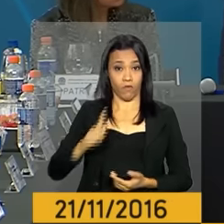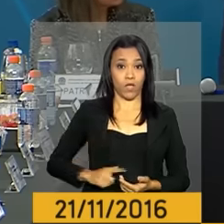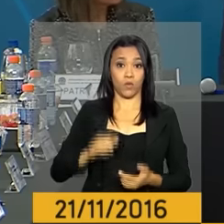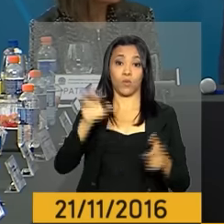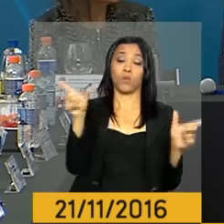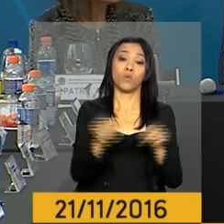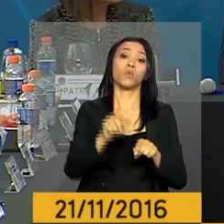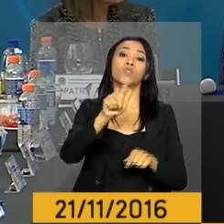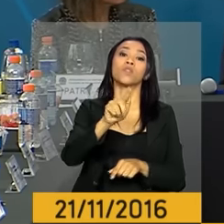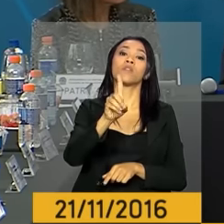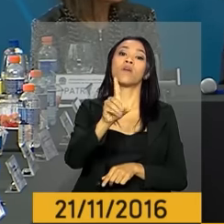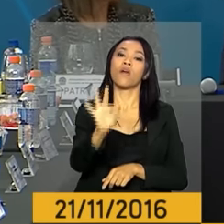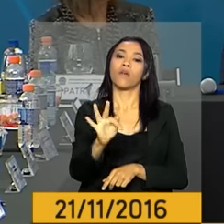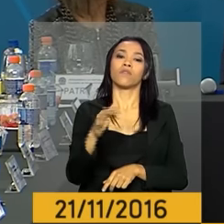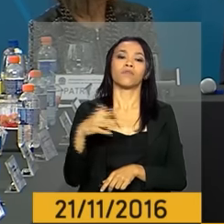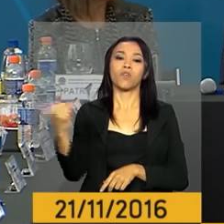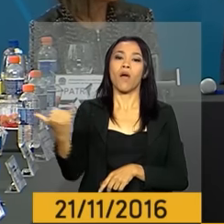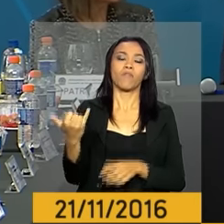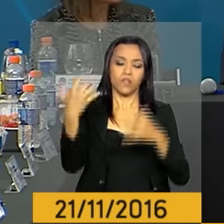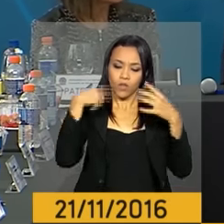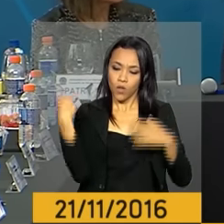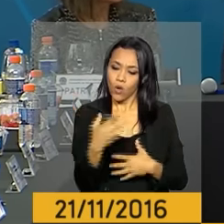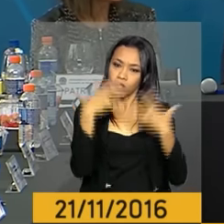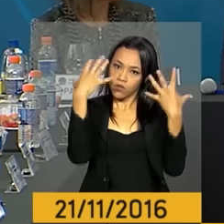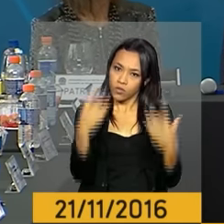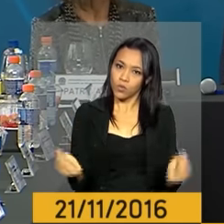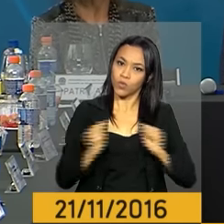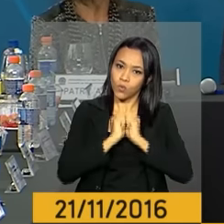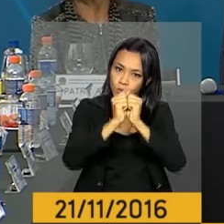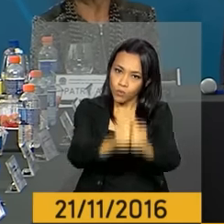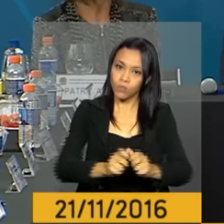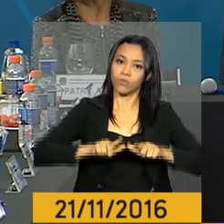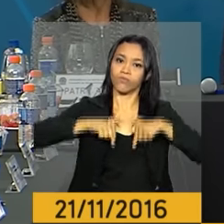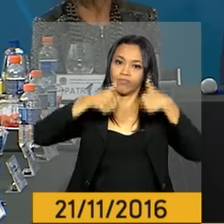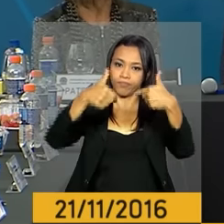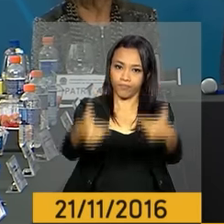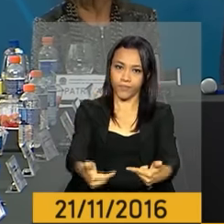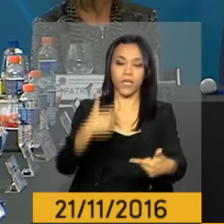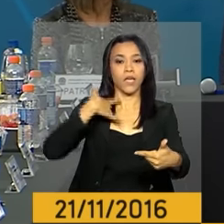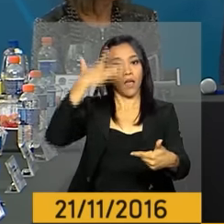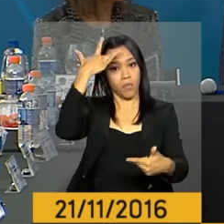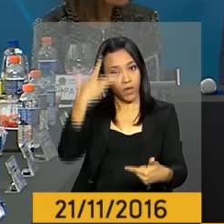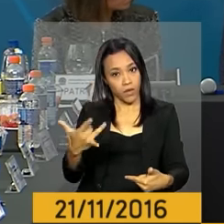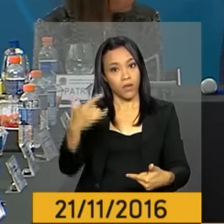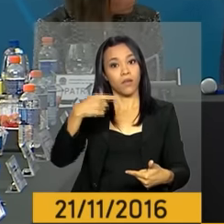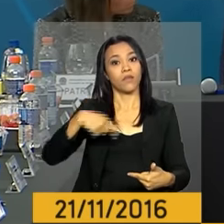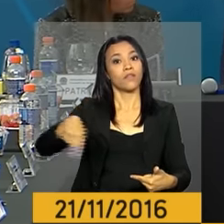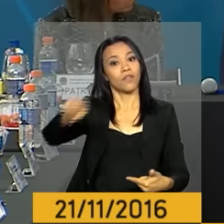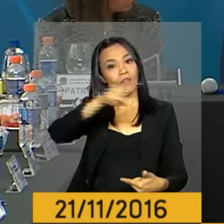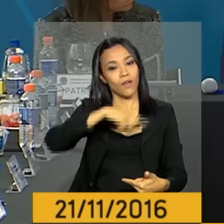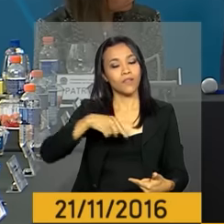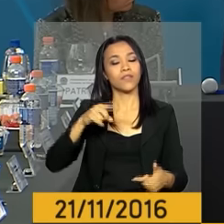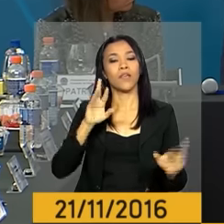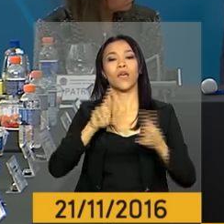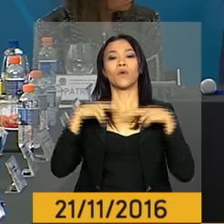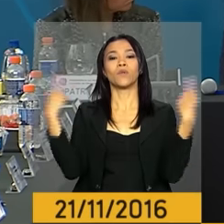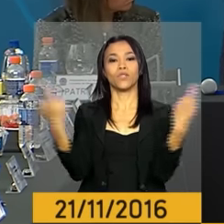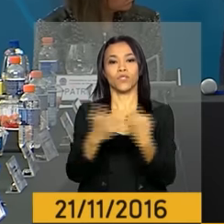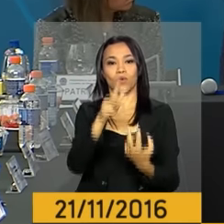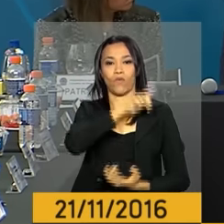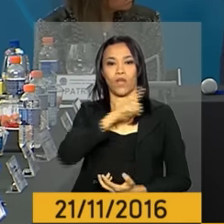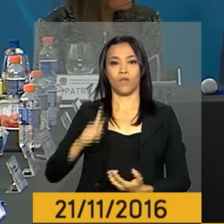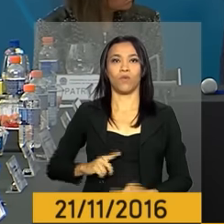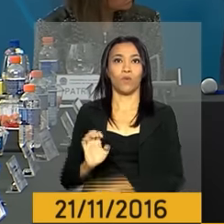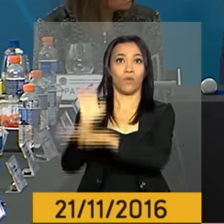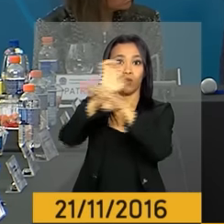dizer nós estamos juntos nessa tarefa, que é uma tarefa de todo o país. Logo mais, amanhã, estaremos com os senhores governadores de Estado,